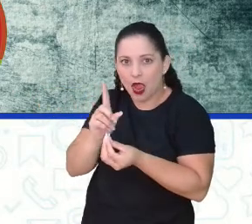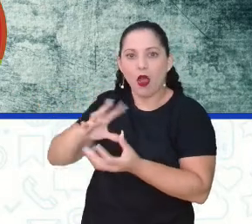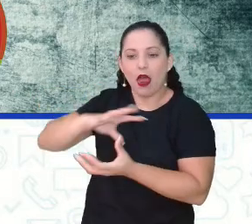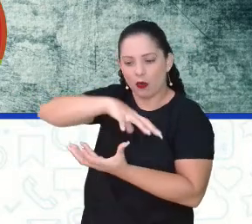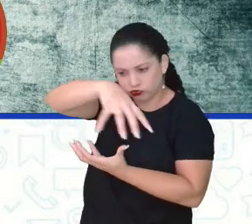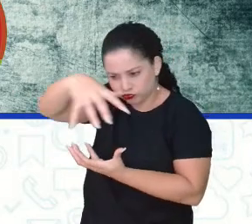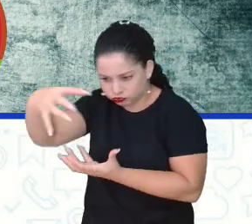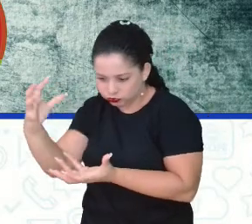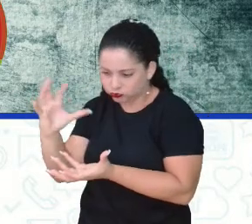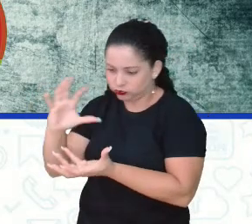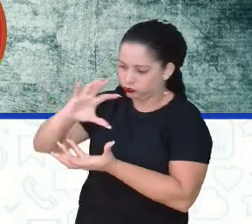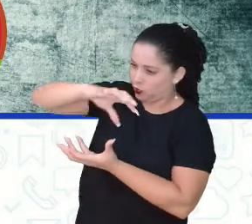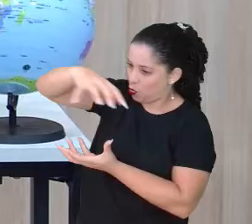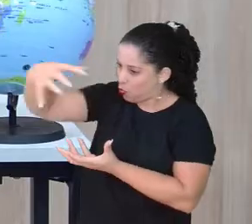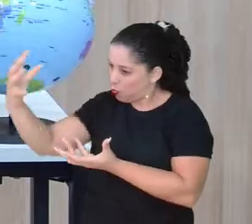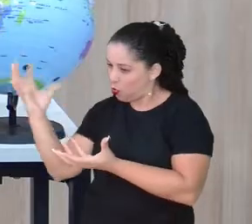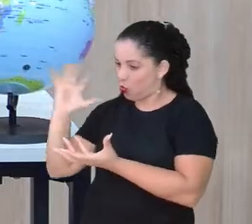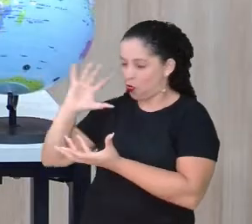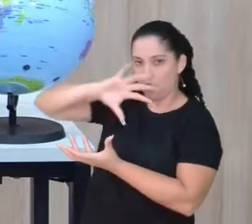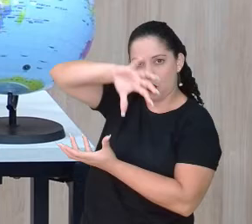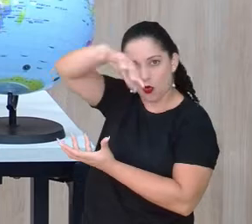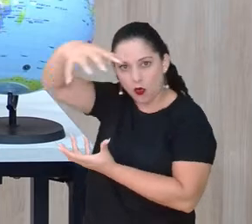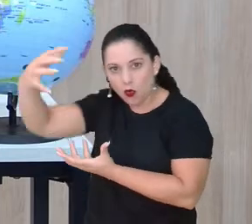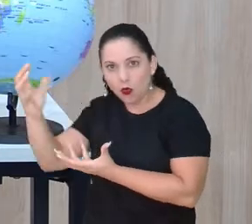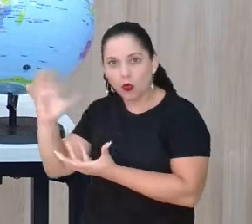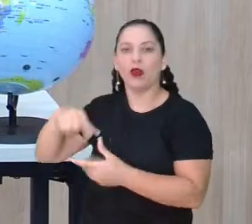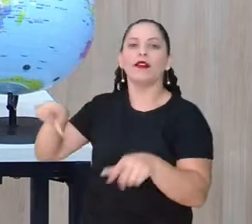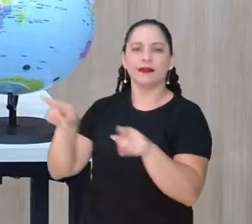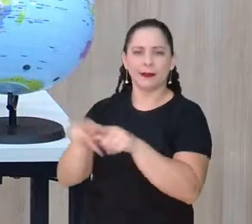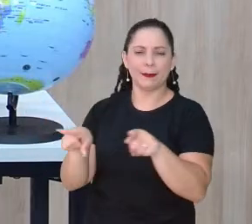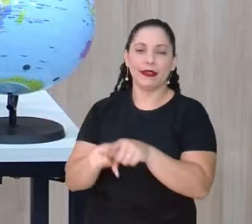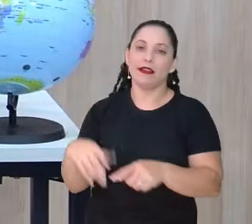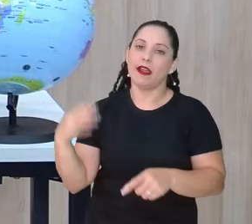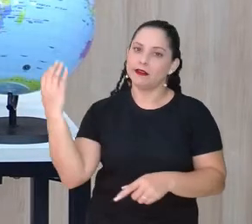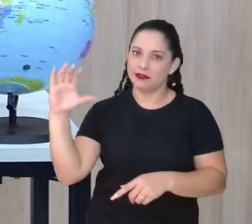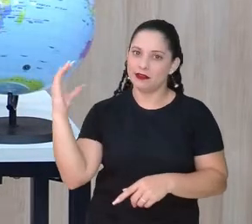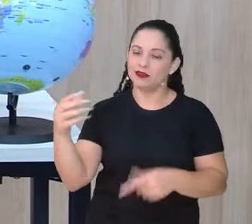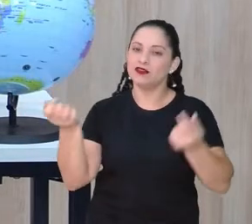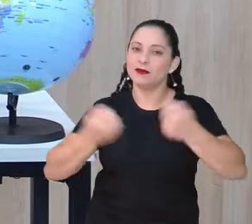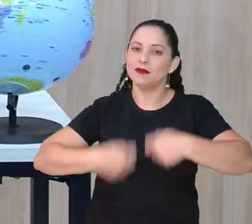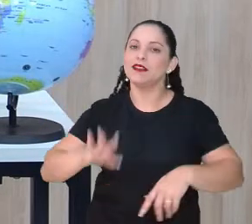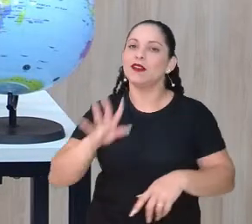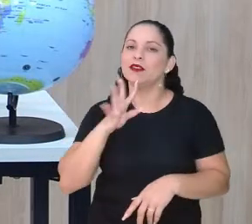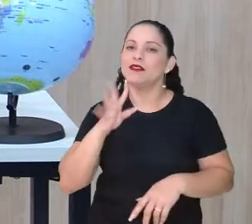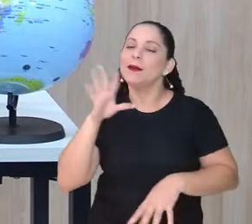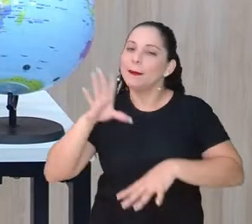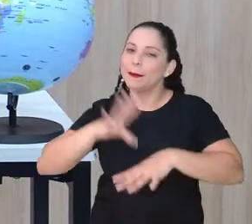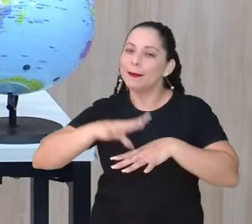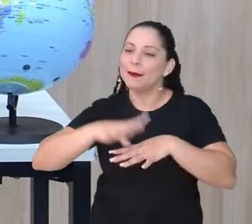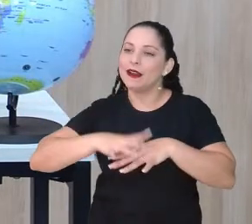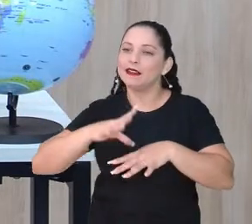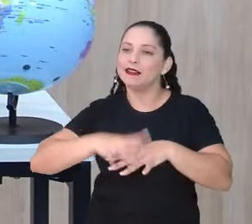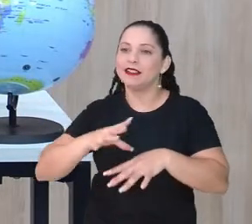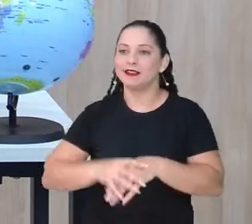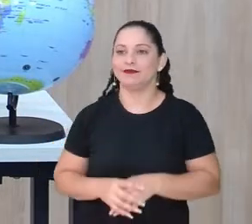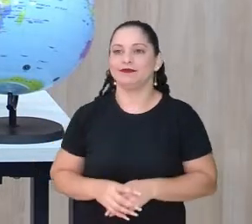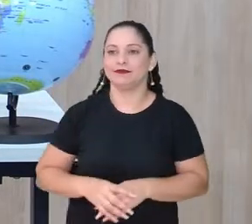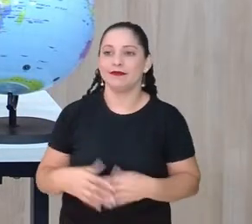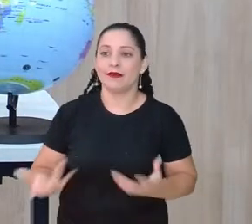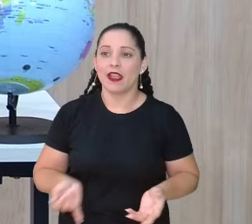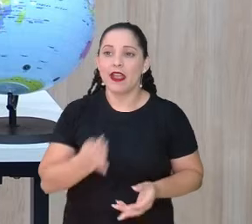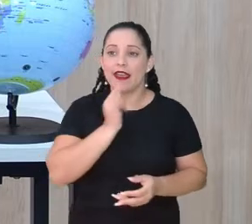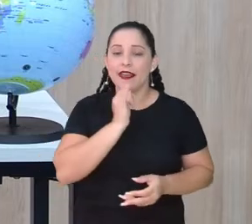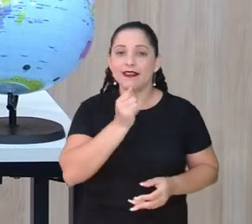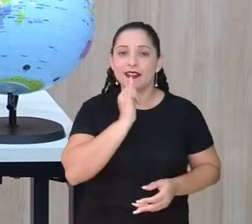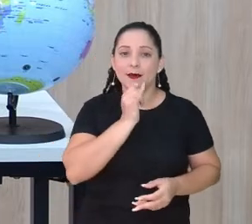Ah, professora, em ciência a gente também precisa de alguns conhecimentos da matemática. Pois é, pessoal, a questão do raio,